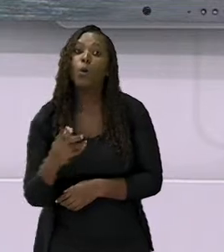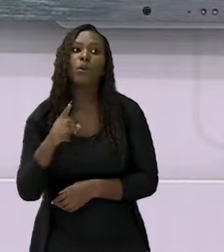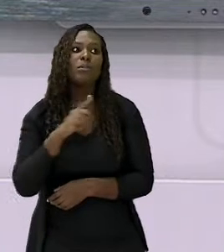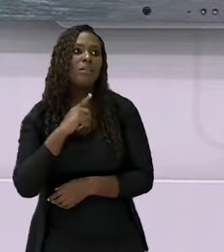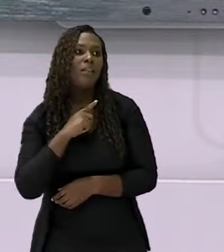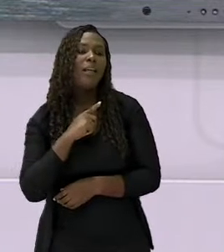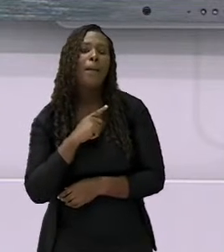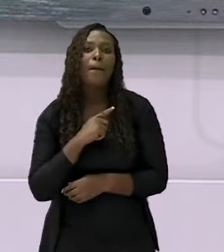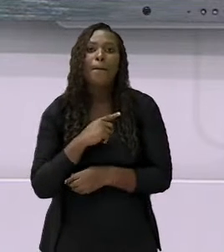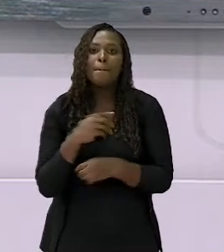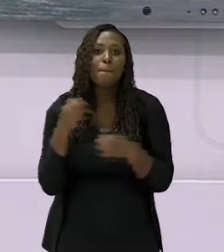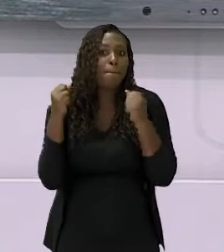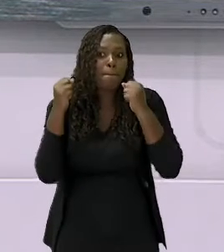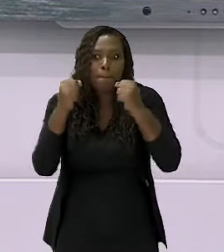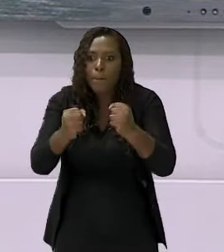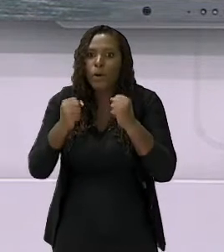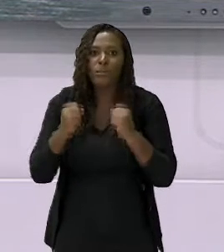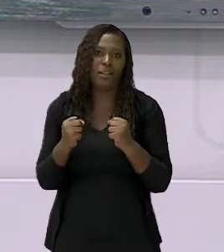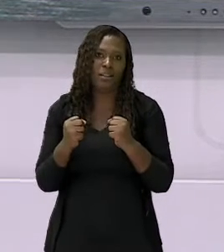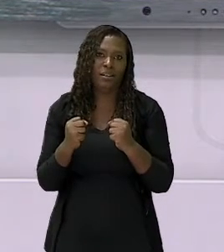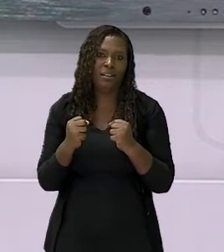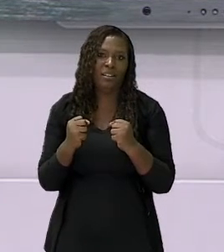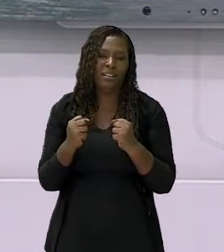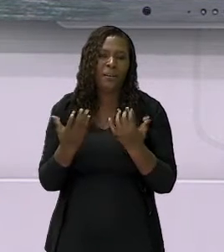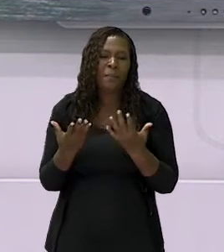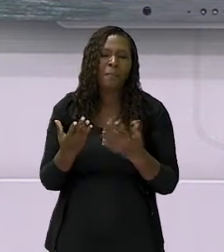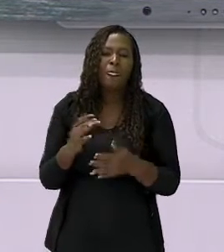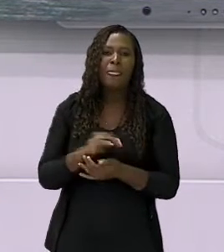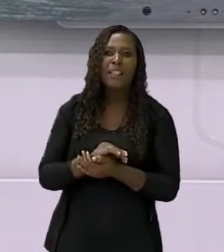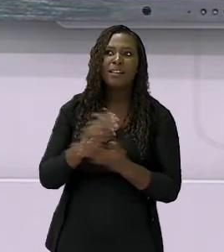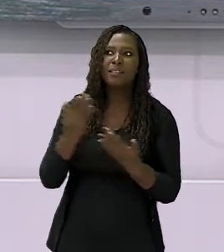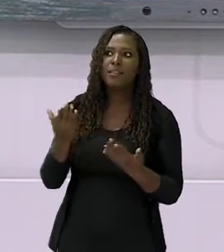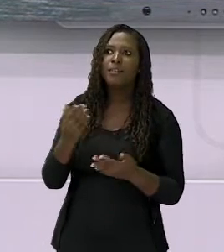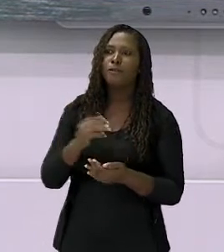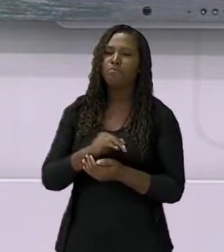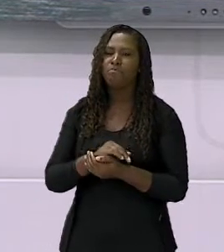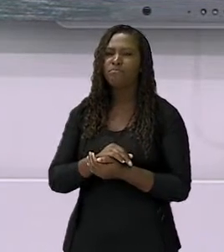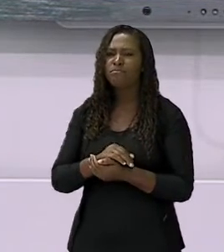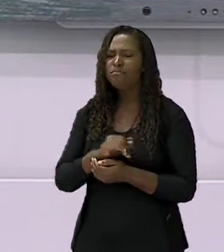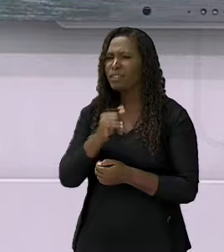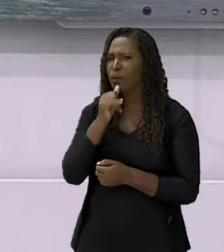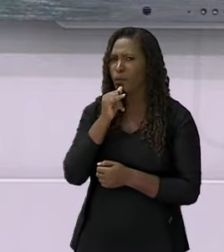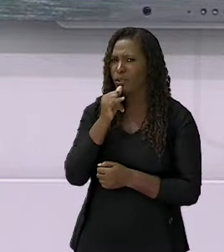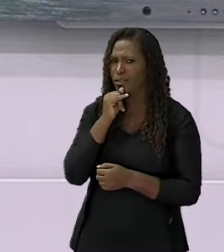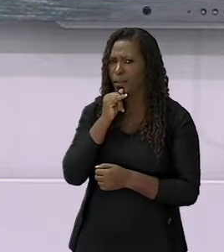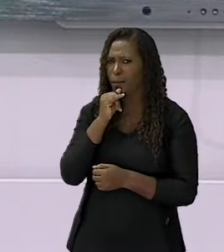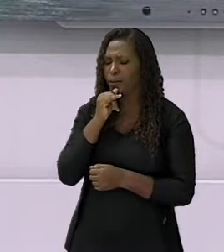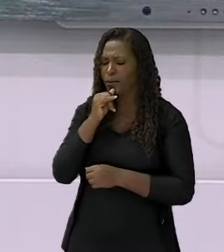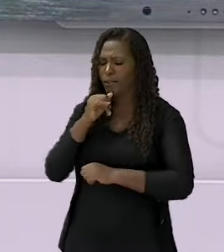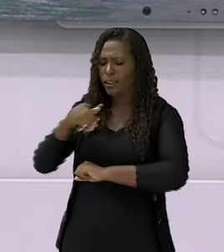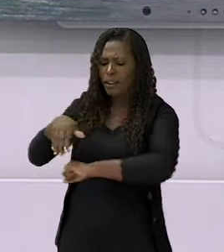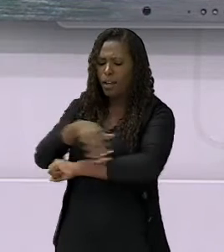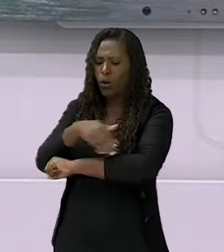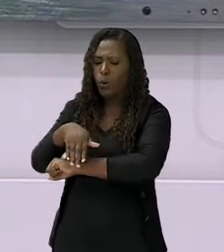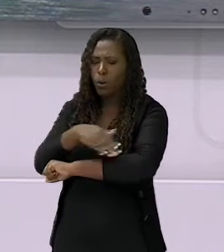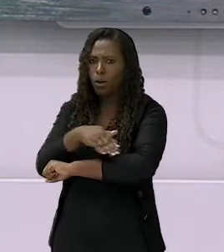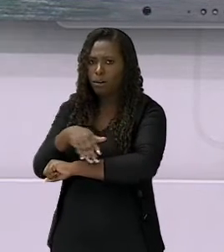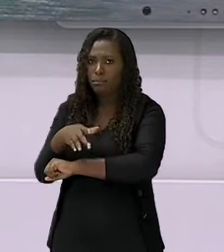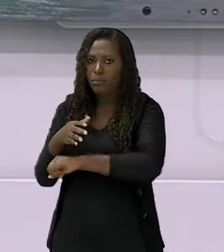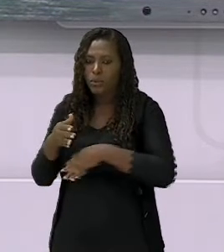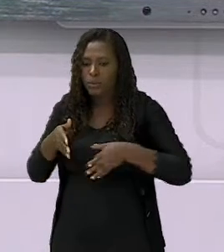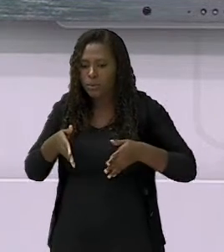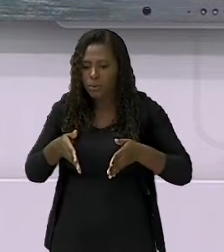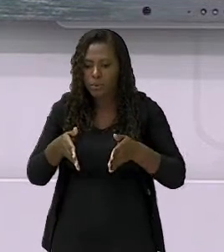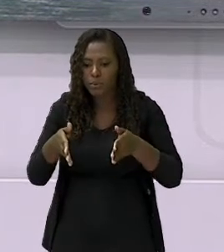poder observar, e no nosso cotidiano é muito normal. Ao atravessar a rua, você olha para o semáforo, ela fala